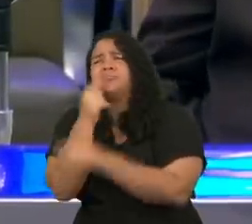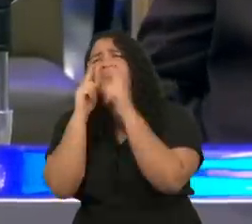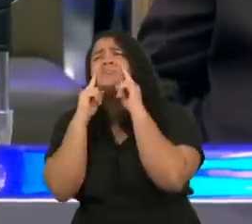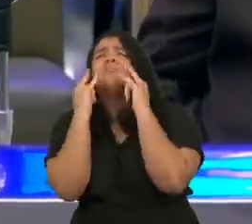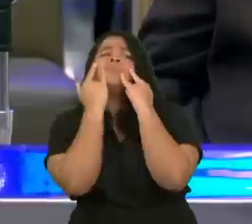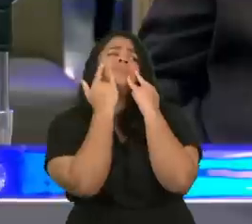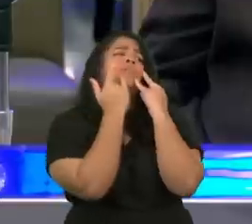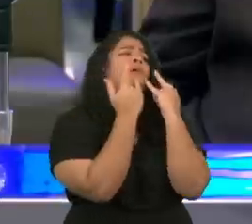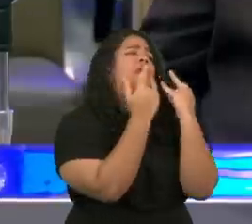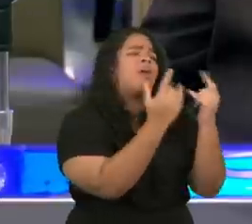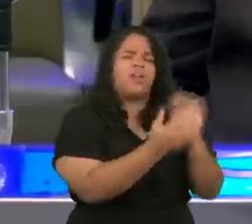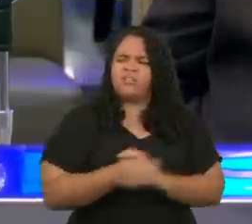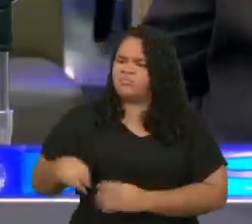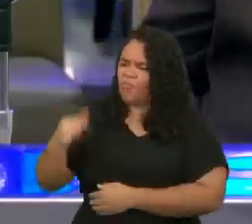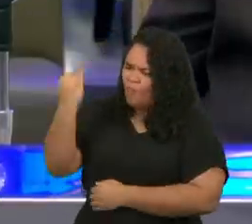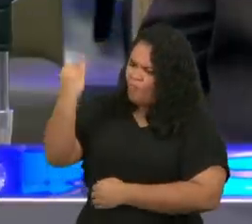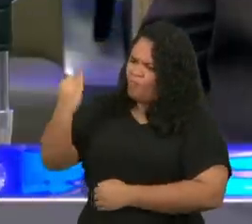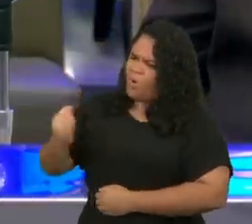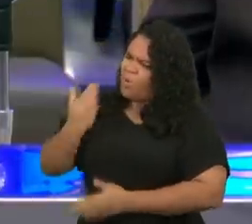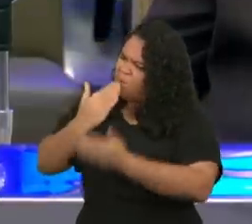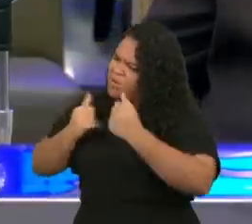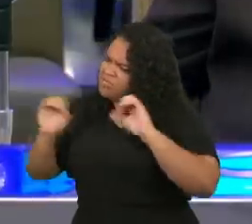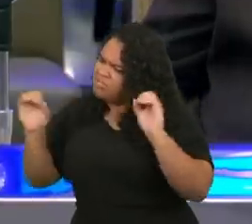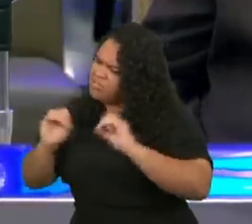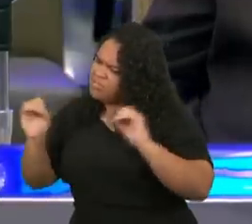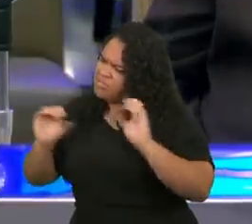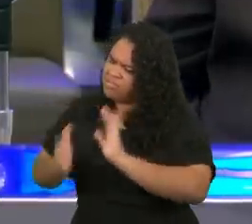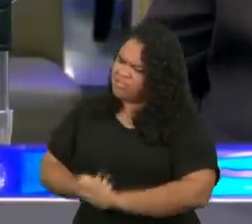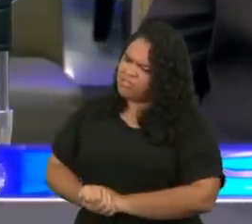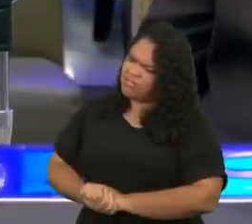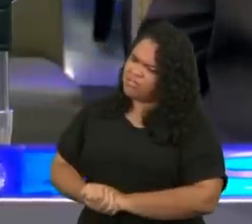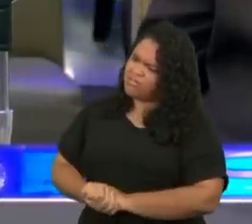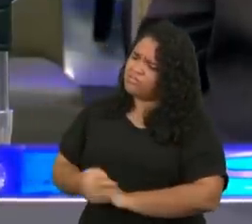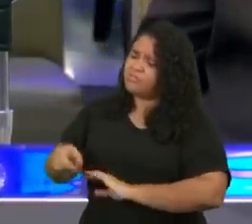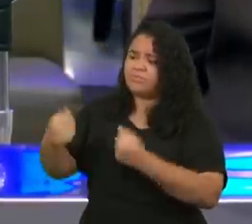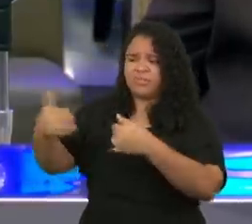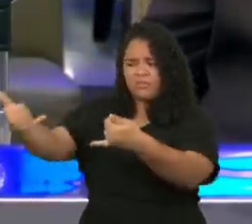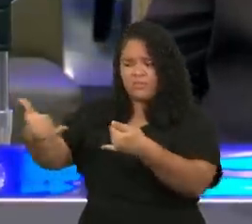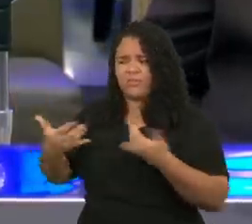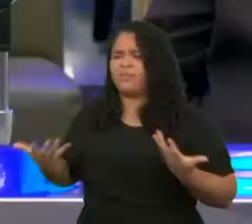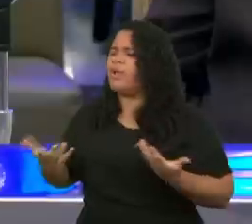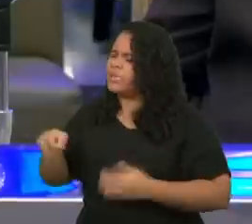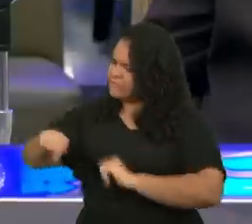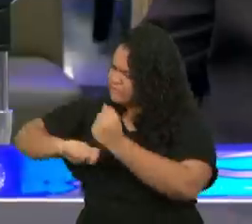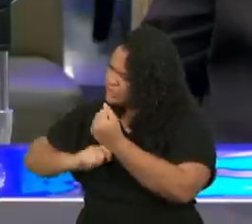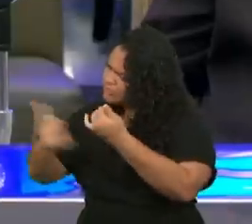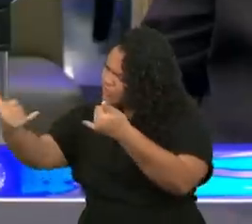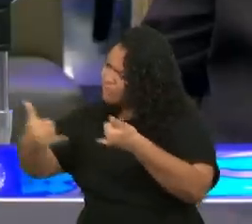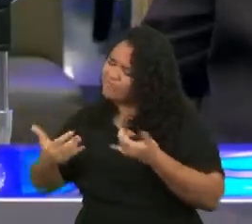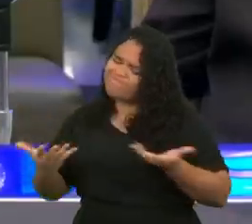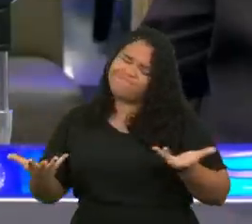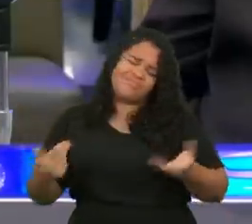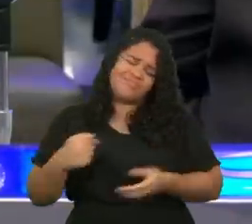emagrece sendo o filho do rei não mofara saber a mim então lhe disse aminon amo